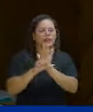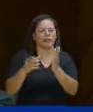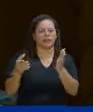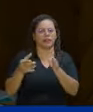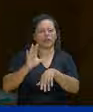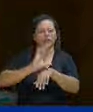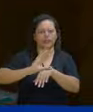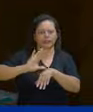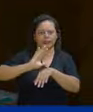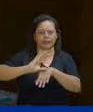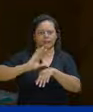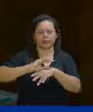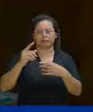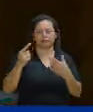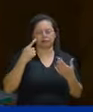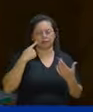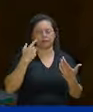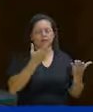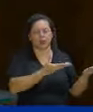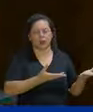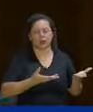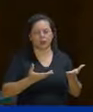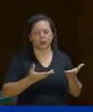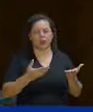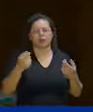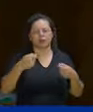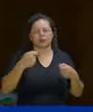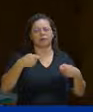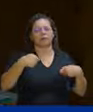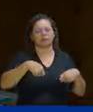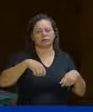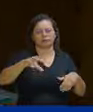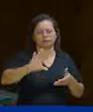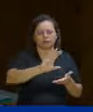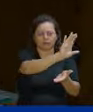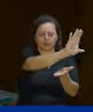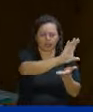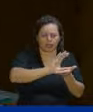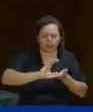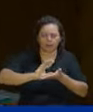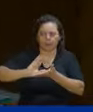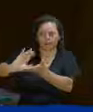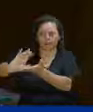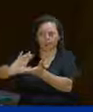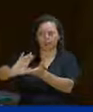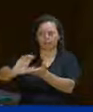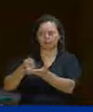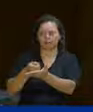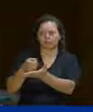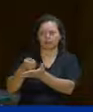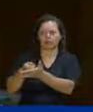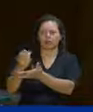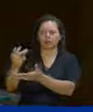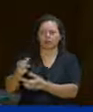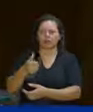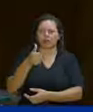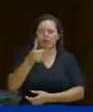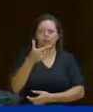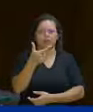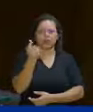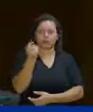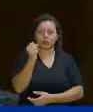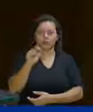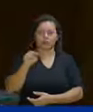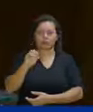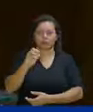constitucionais, conforme demonstrado, é o caso de devolução integral dos recursos públicos, no caso, o valor de R$ 128